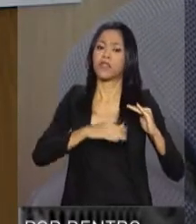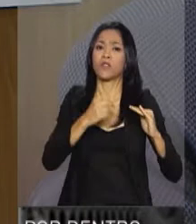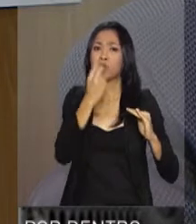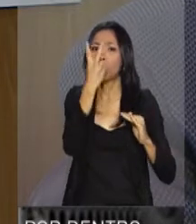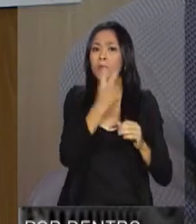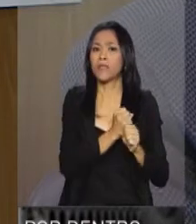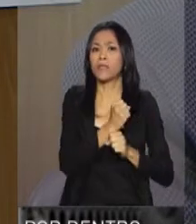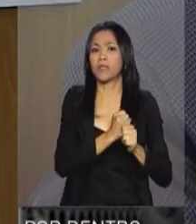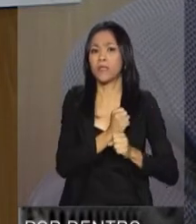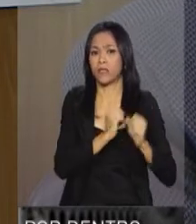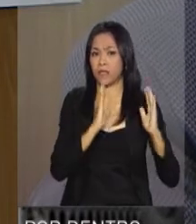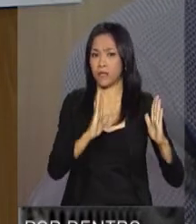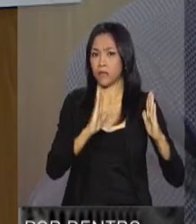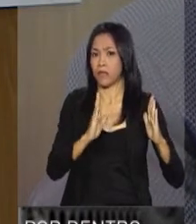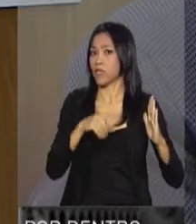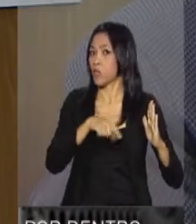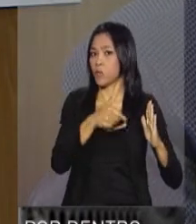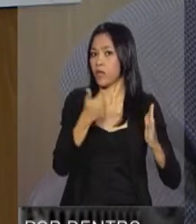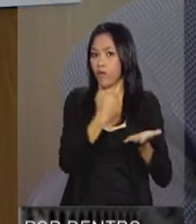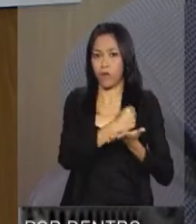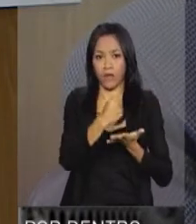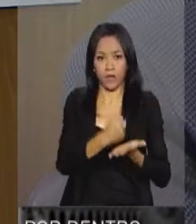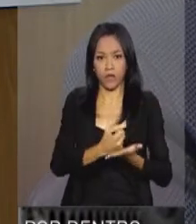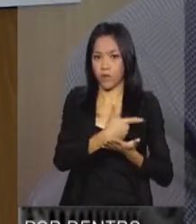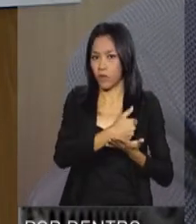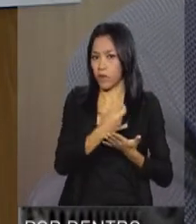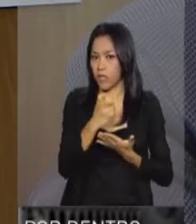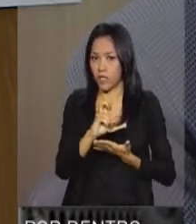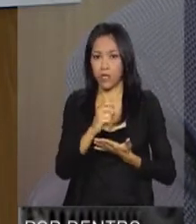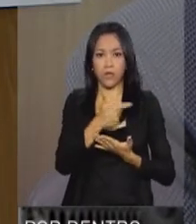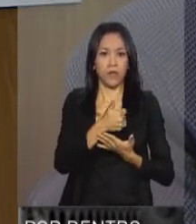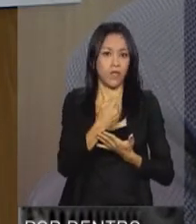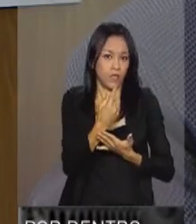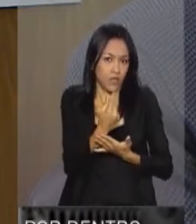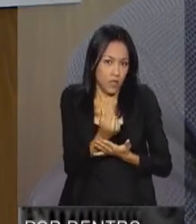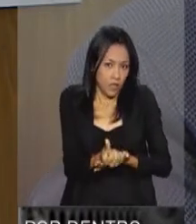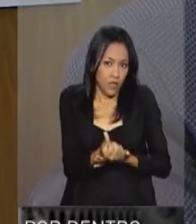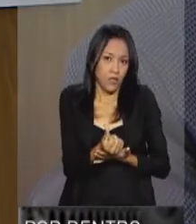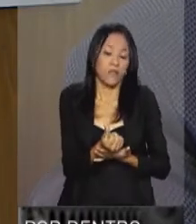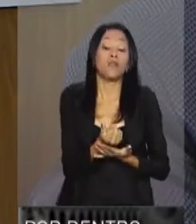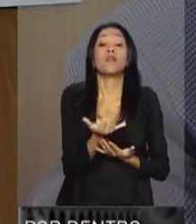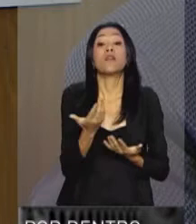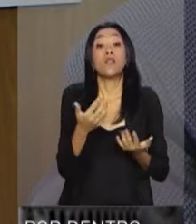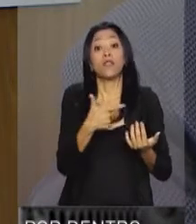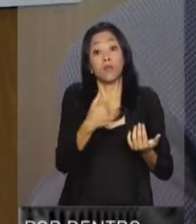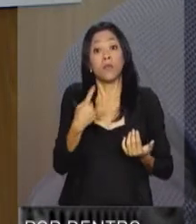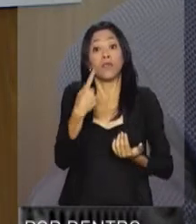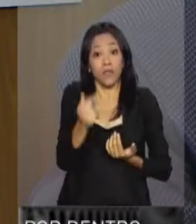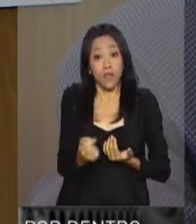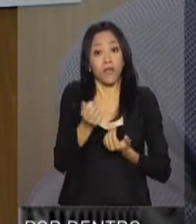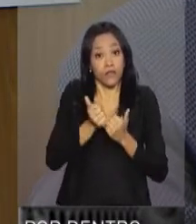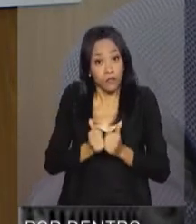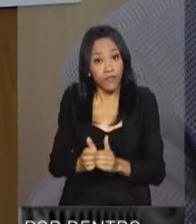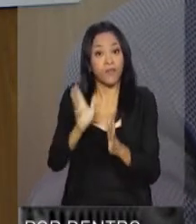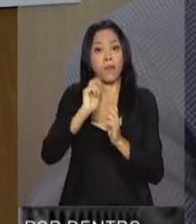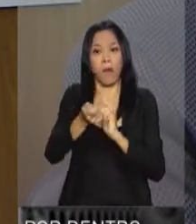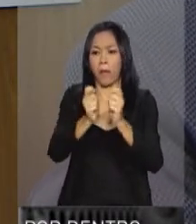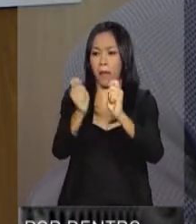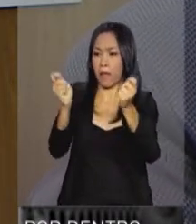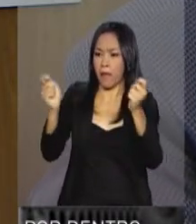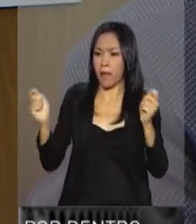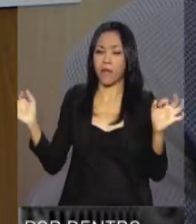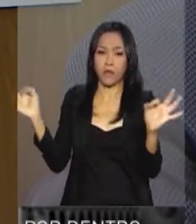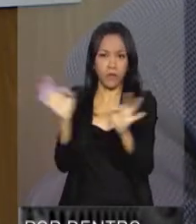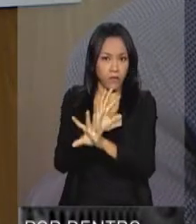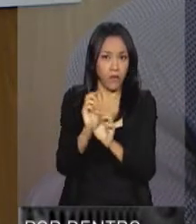contratação particularmente 2015 2016 e 2017 foram colocados todos os pagamentos em dia então quer dizer